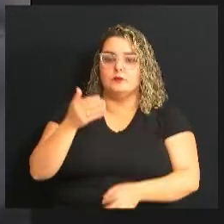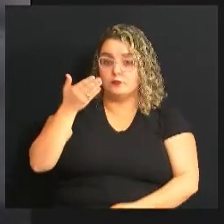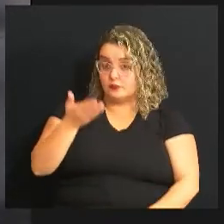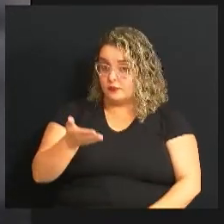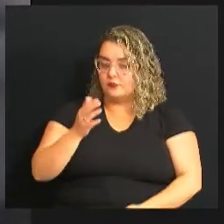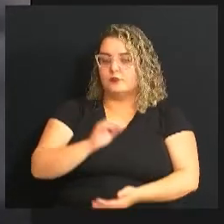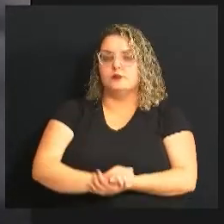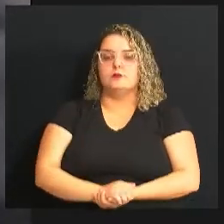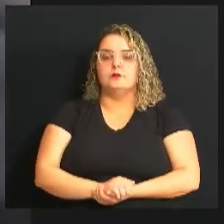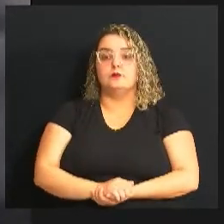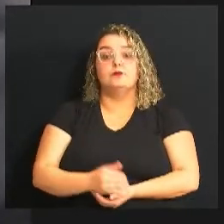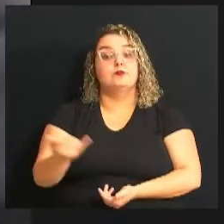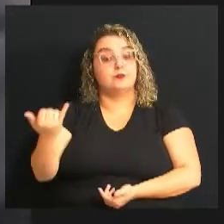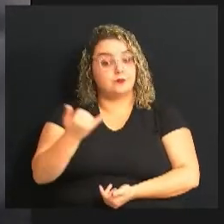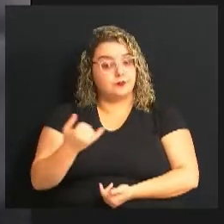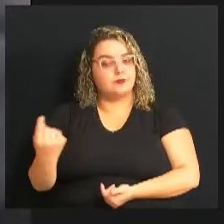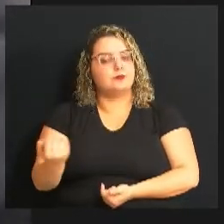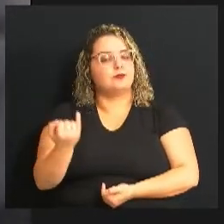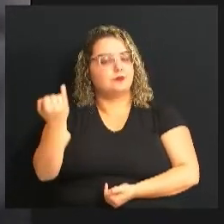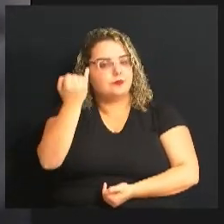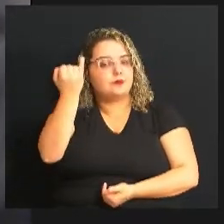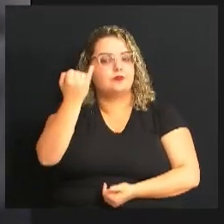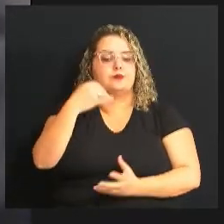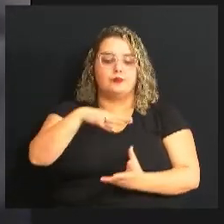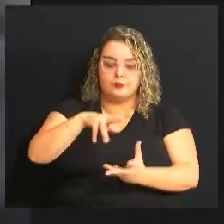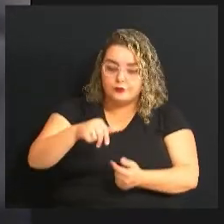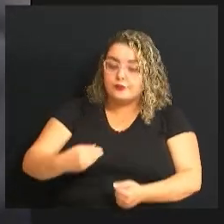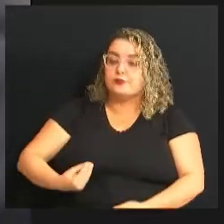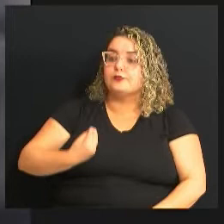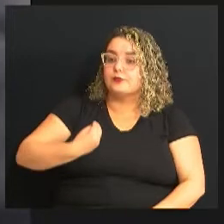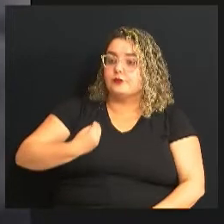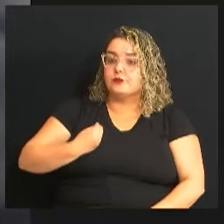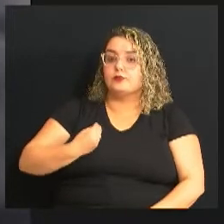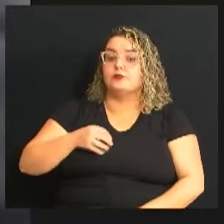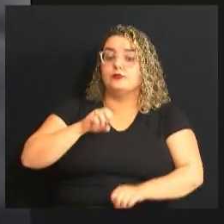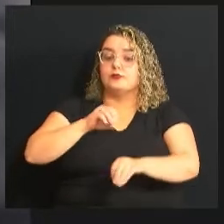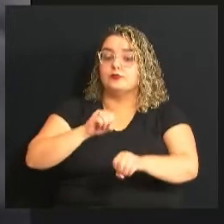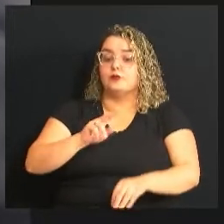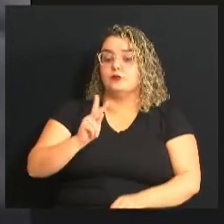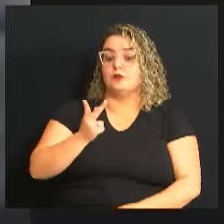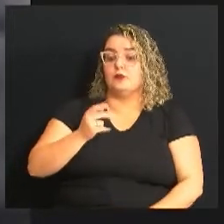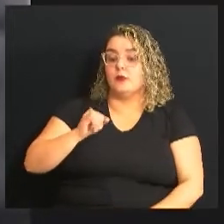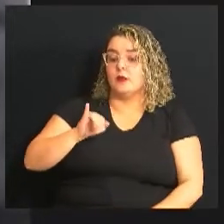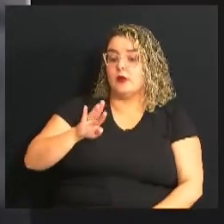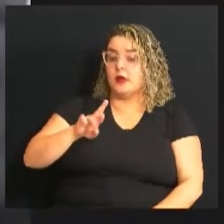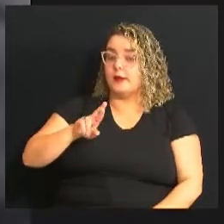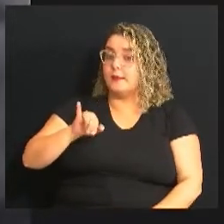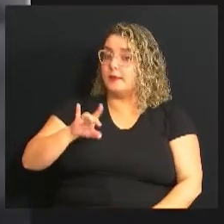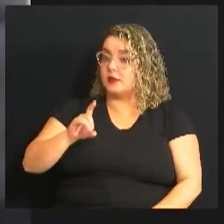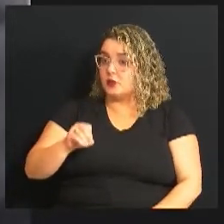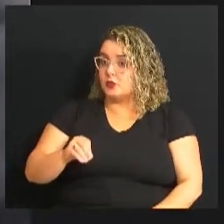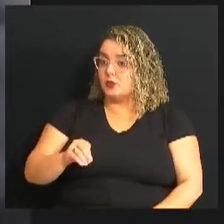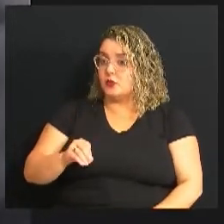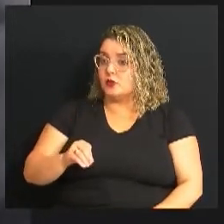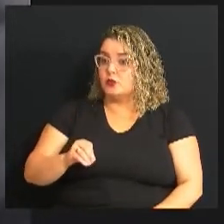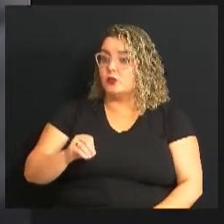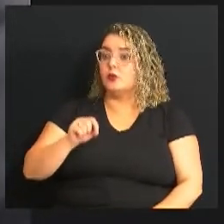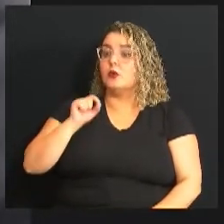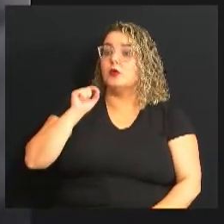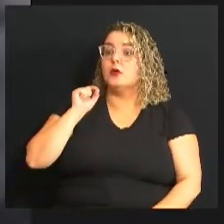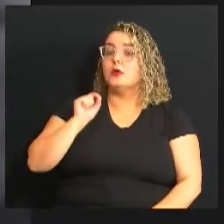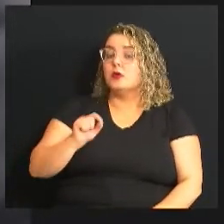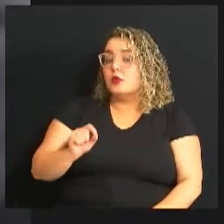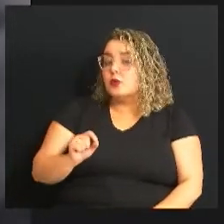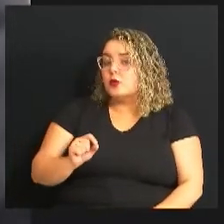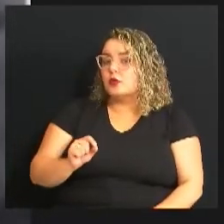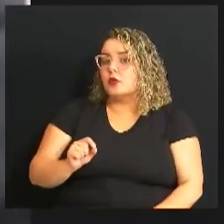o mundo vive o ensino híbrido. O mundo está vivendo o ensino híbrido. Isso nós